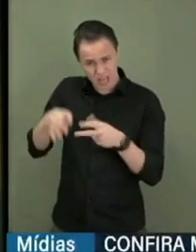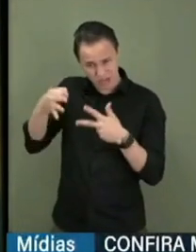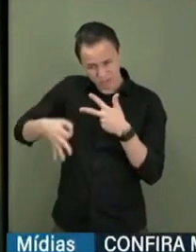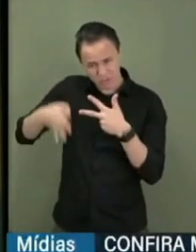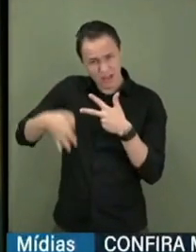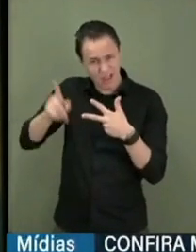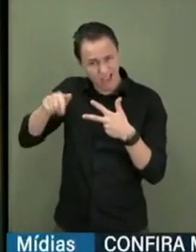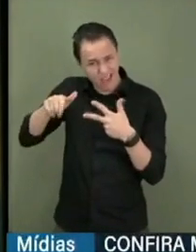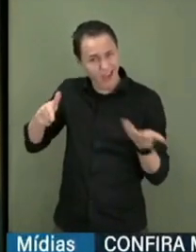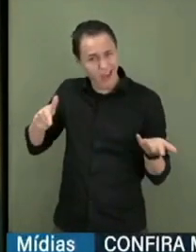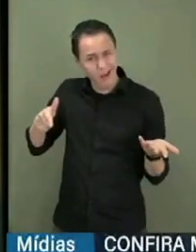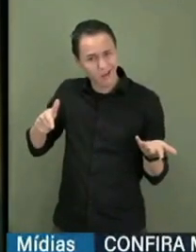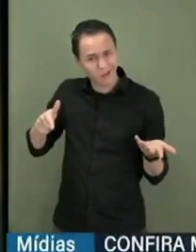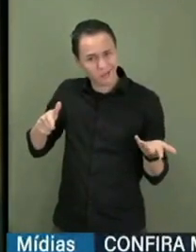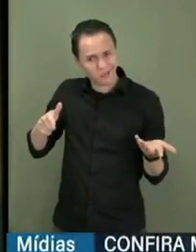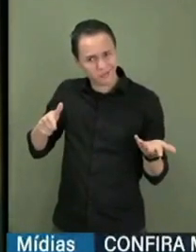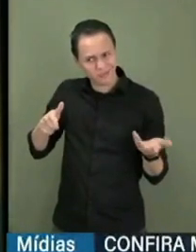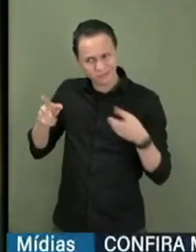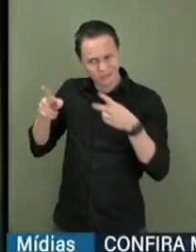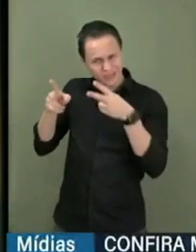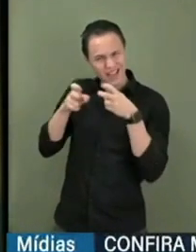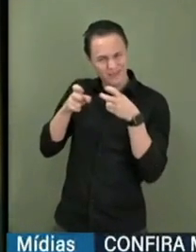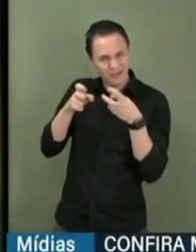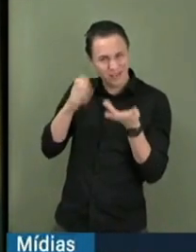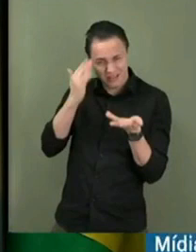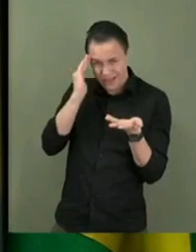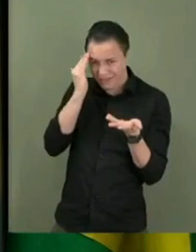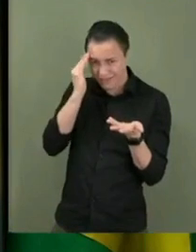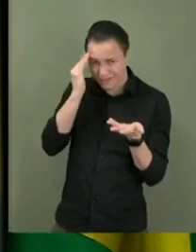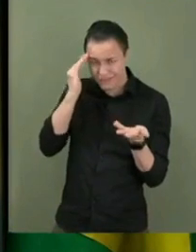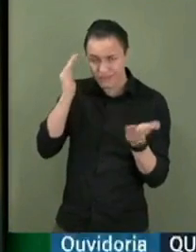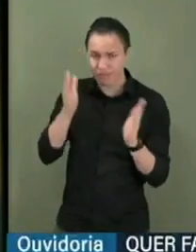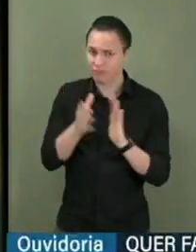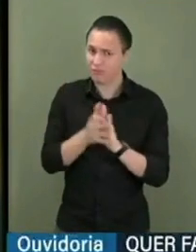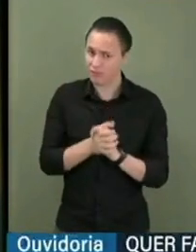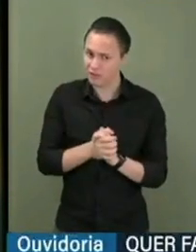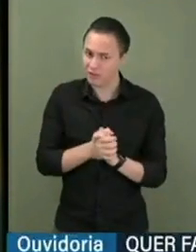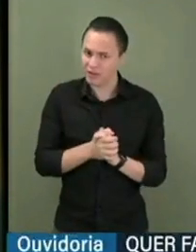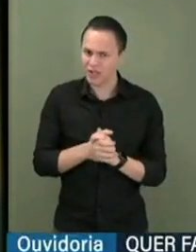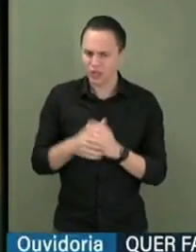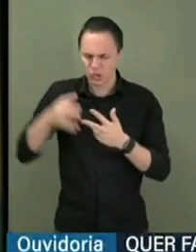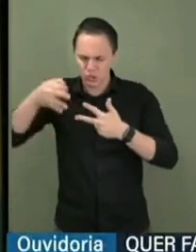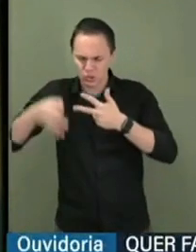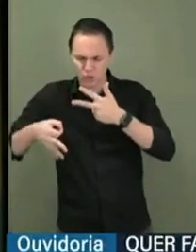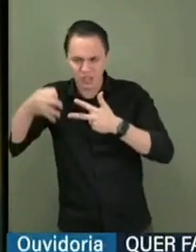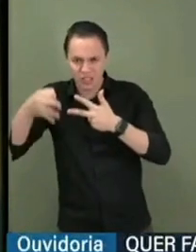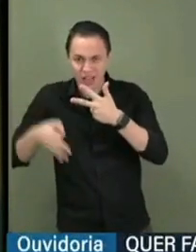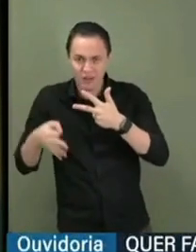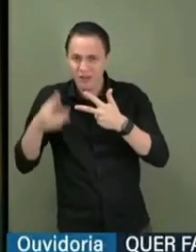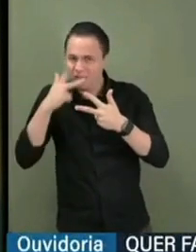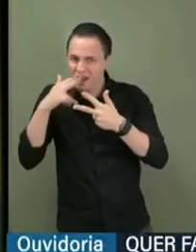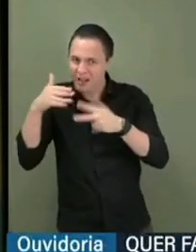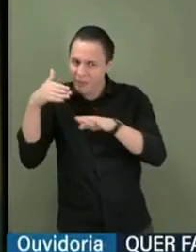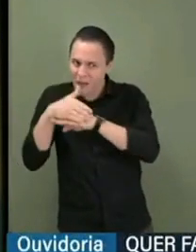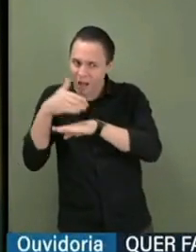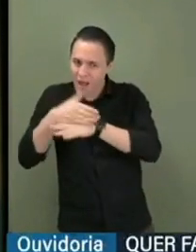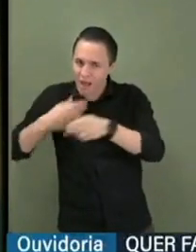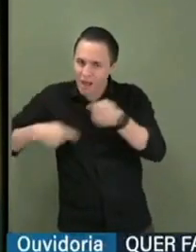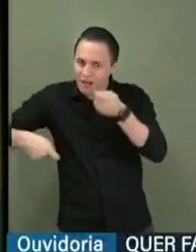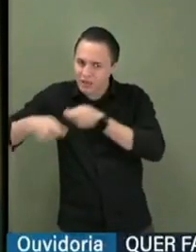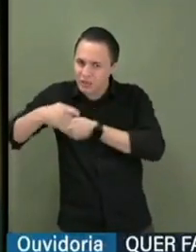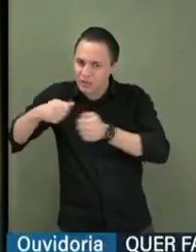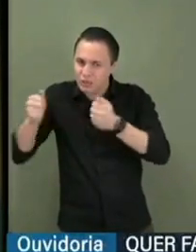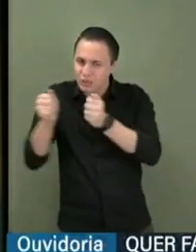É isso o que dá para a gente entender? Faz parte do jogo se utilizar